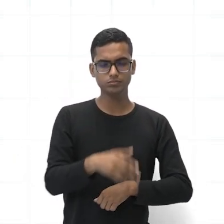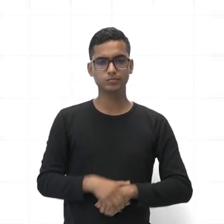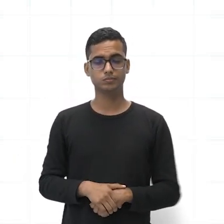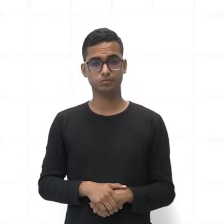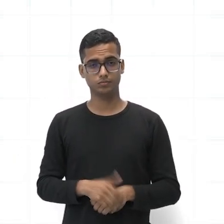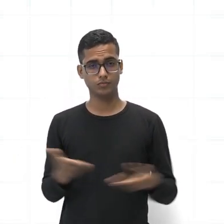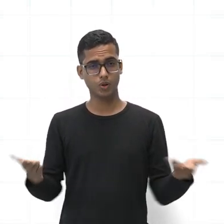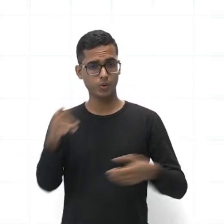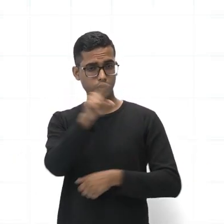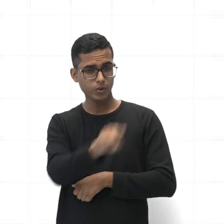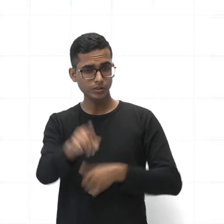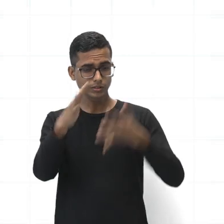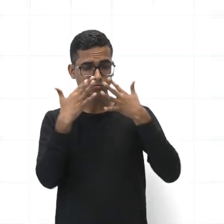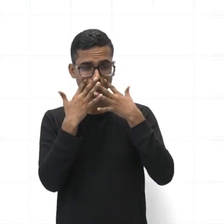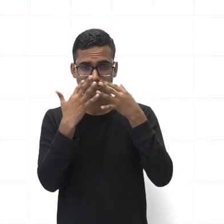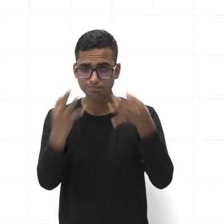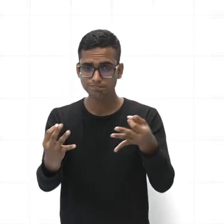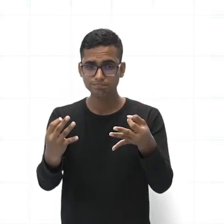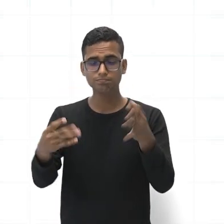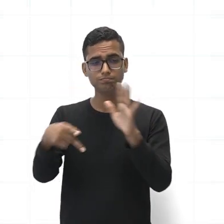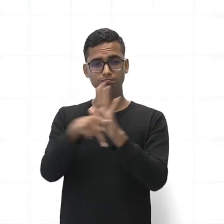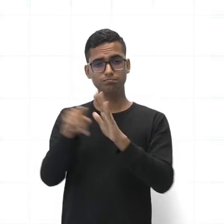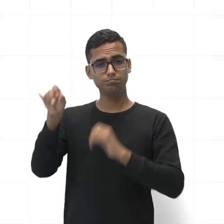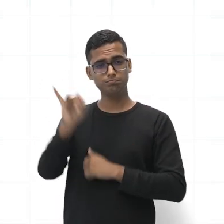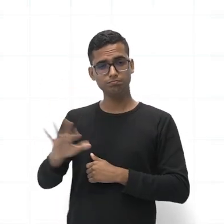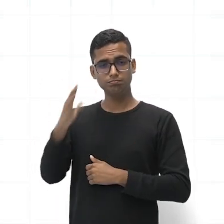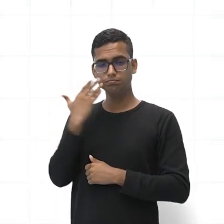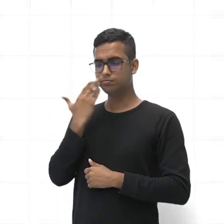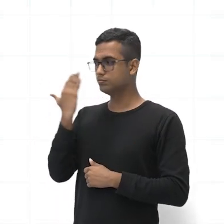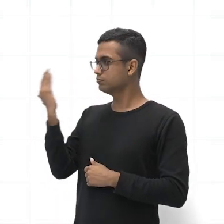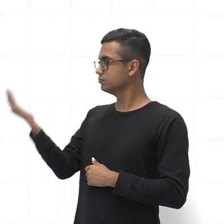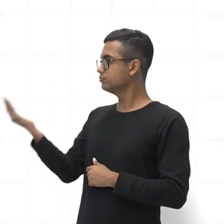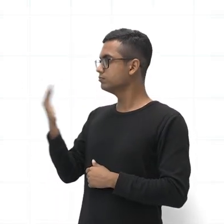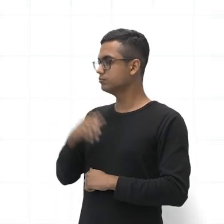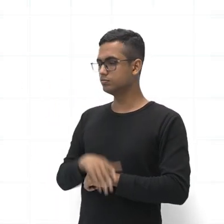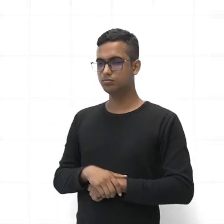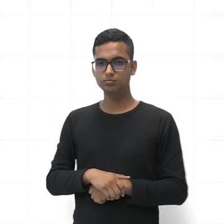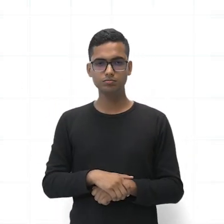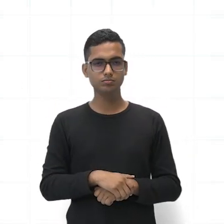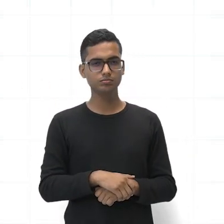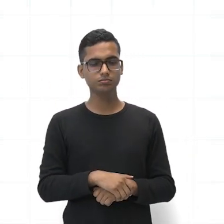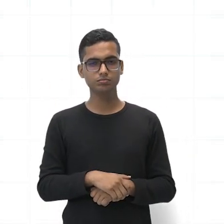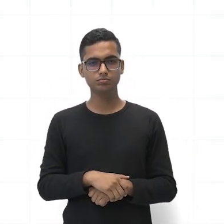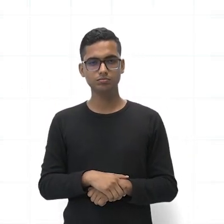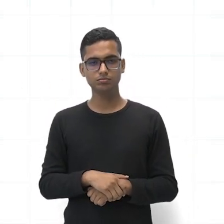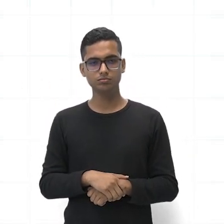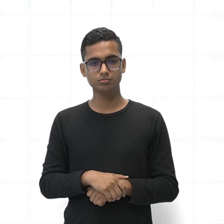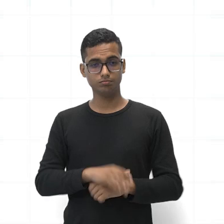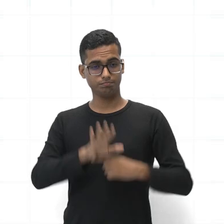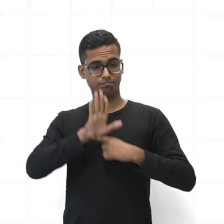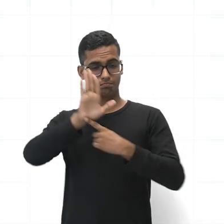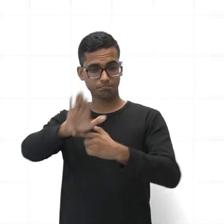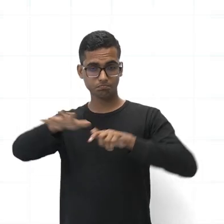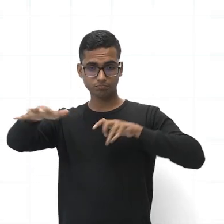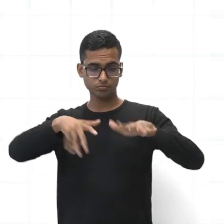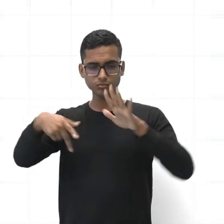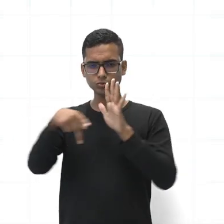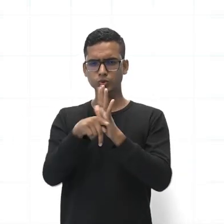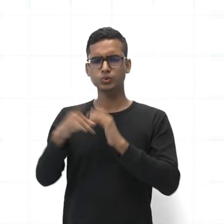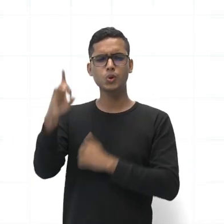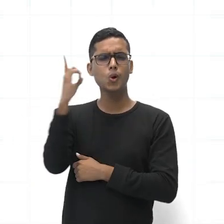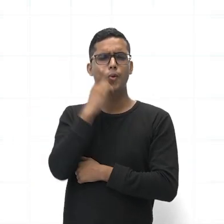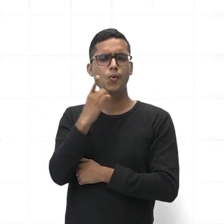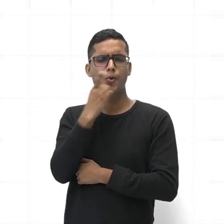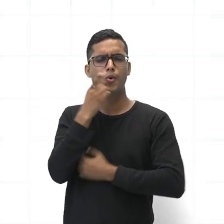convido você atentamente a observar esta imagem, né, que a gente está vendo aí movimentos do dia a dia